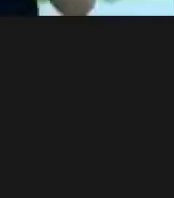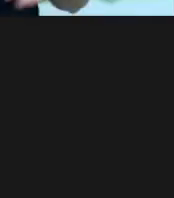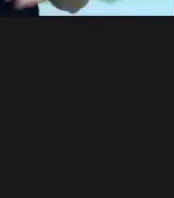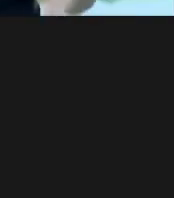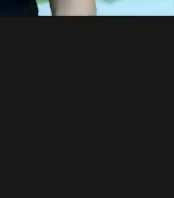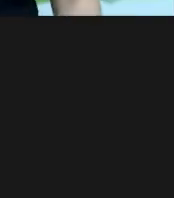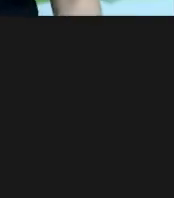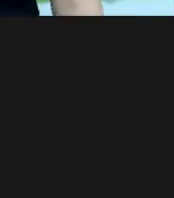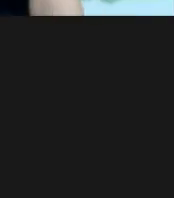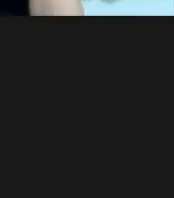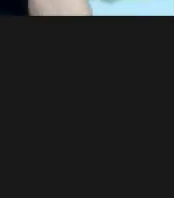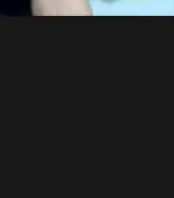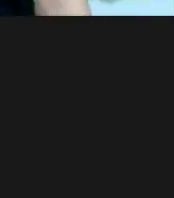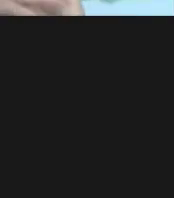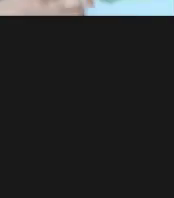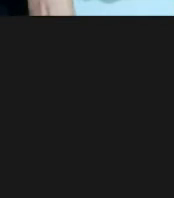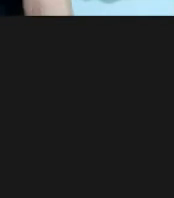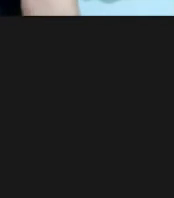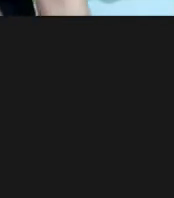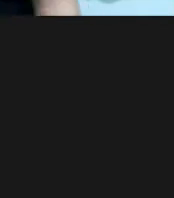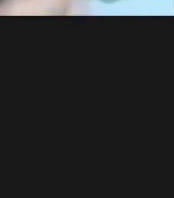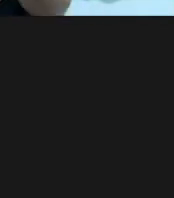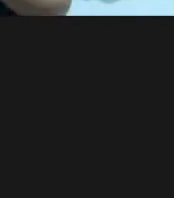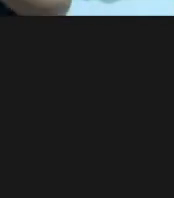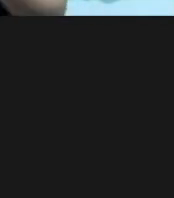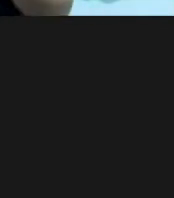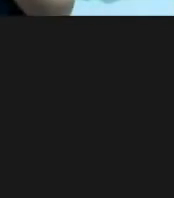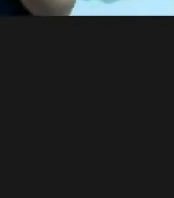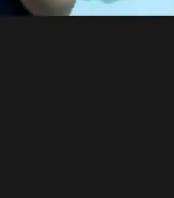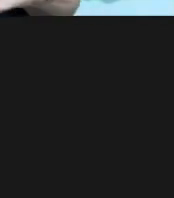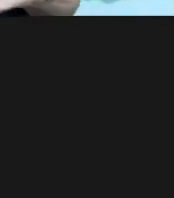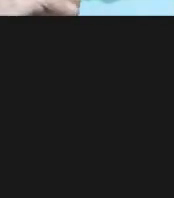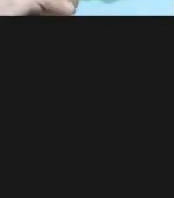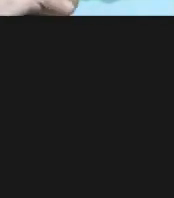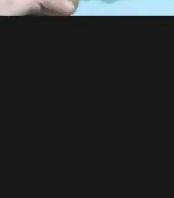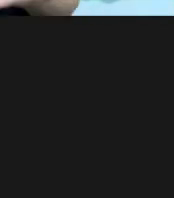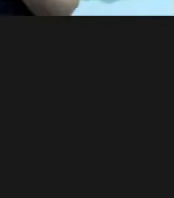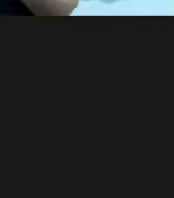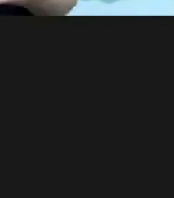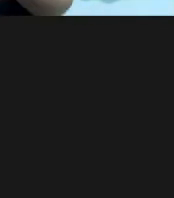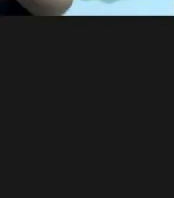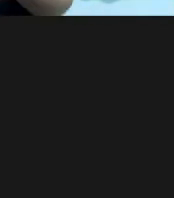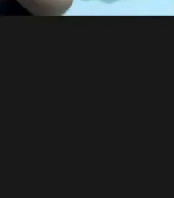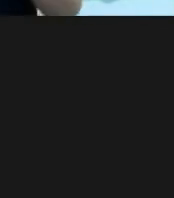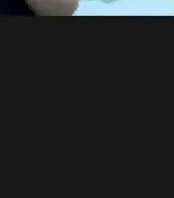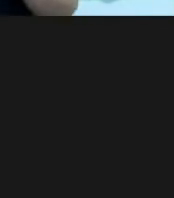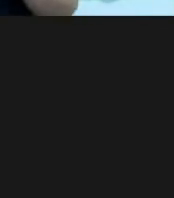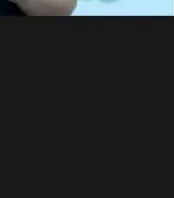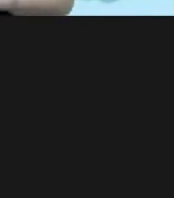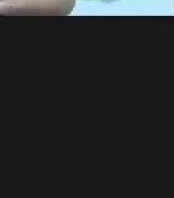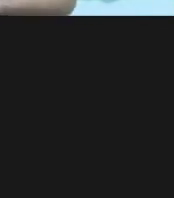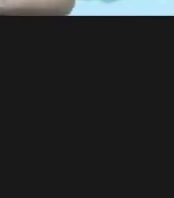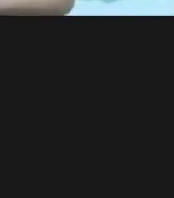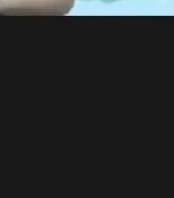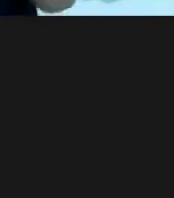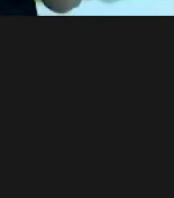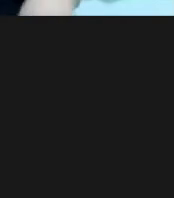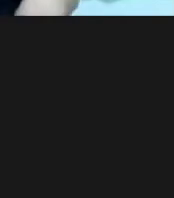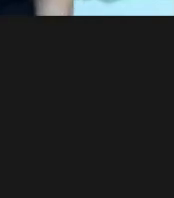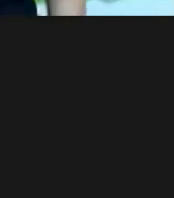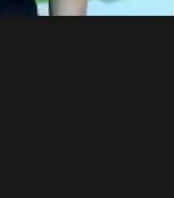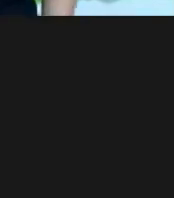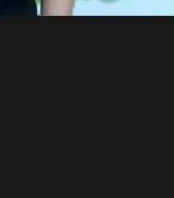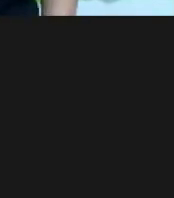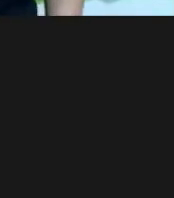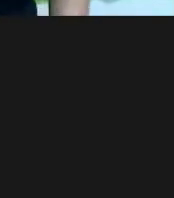acesso para os órgãos fornecerem os dados, dá muito para você fazer o passo ao contrário. Por outro lado, o governo federal, ainda que